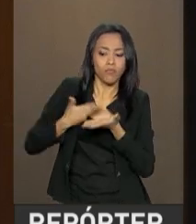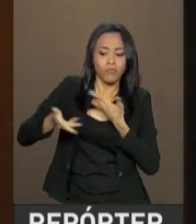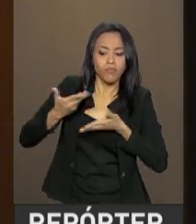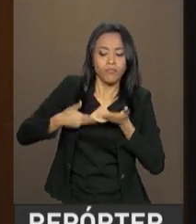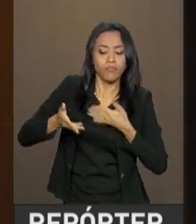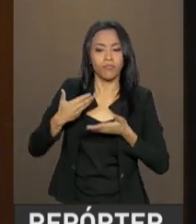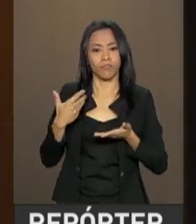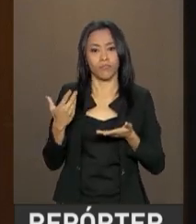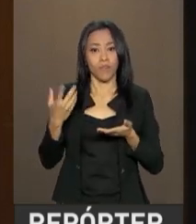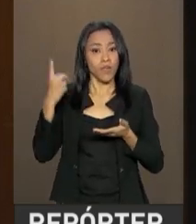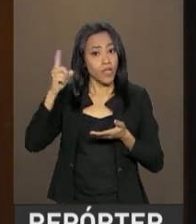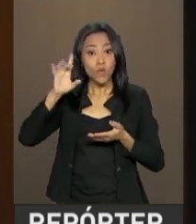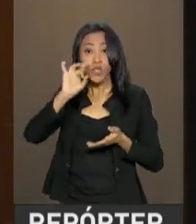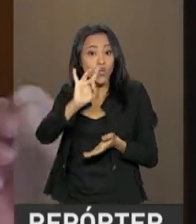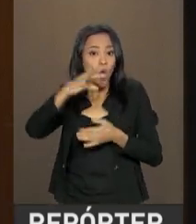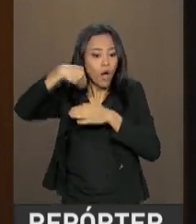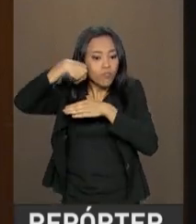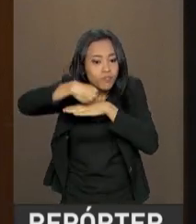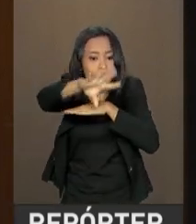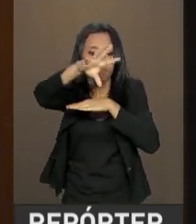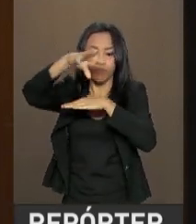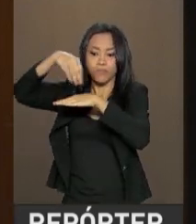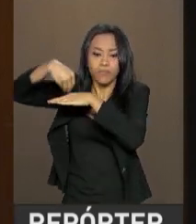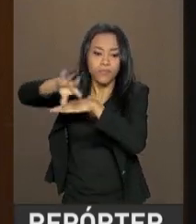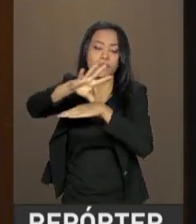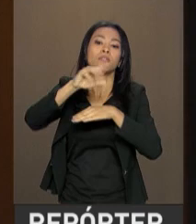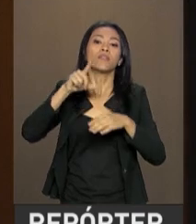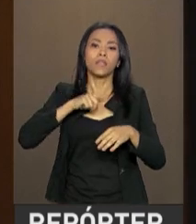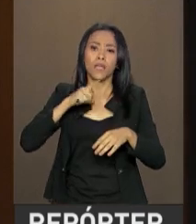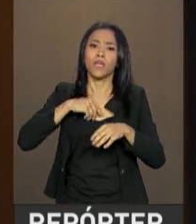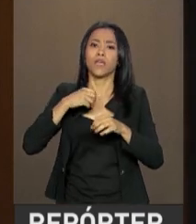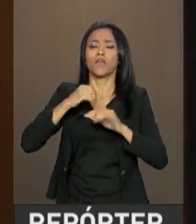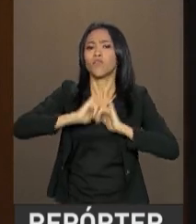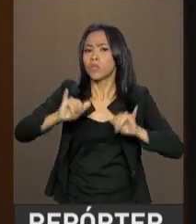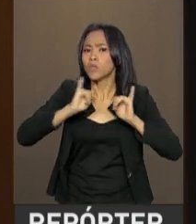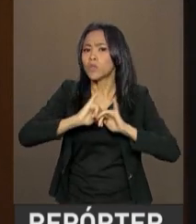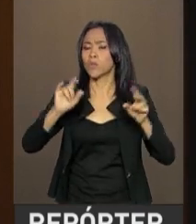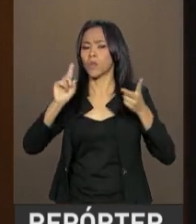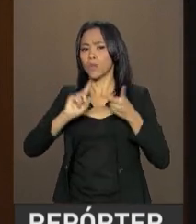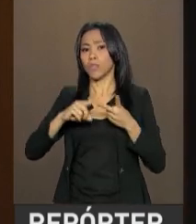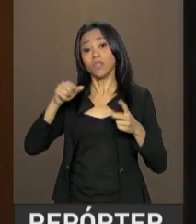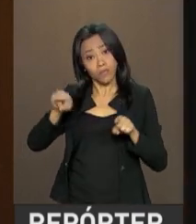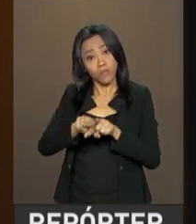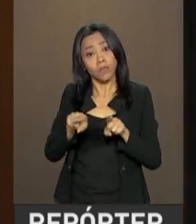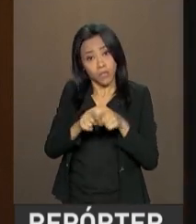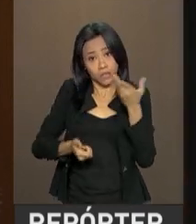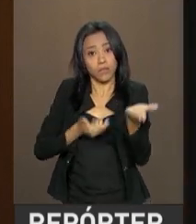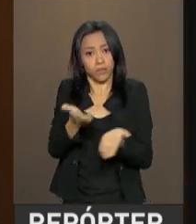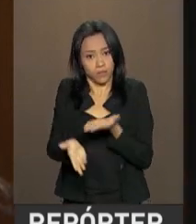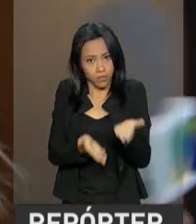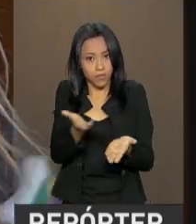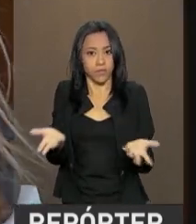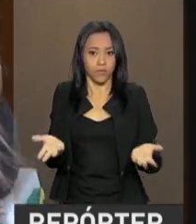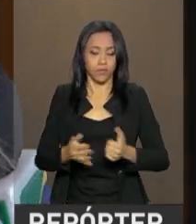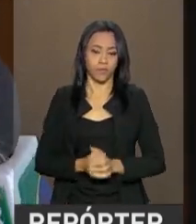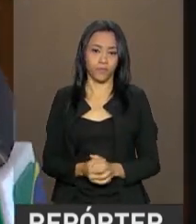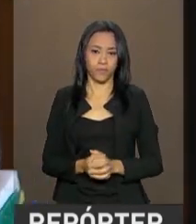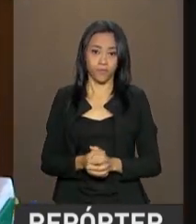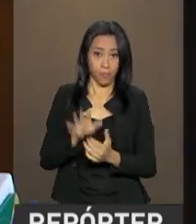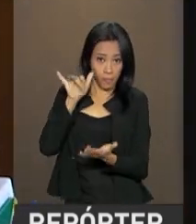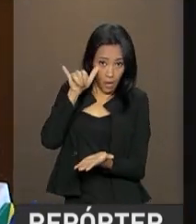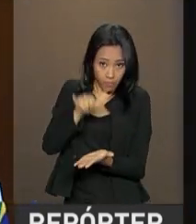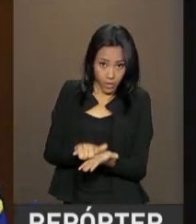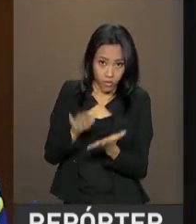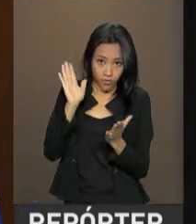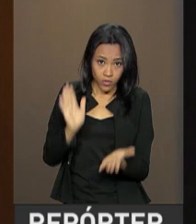informação ao cidadão transparência dados abertos faz uma prestação de serviço público efetiva o aplicativo já